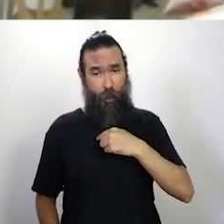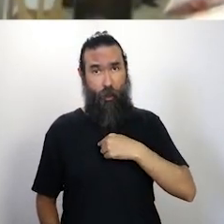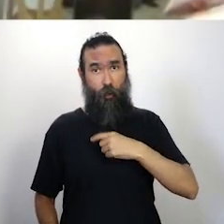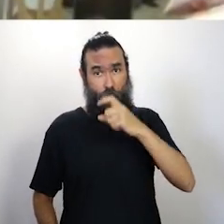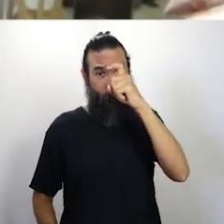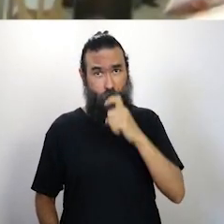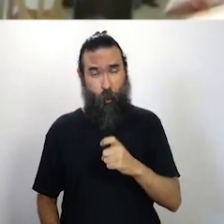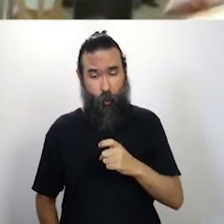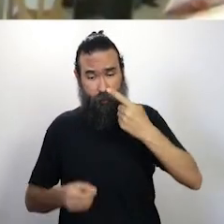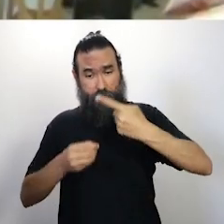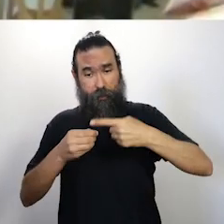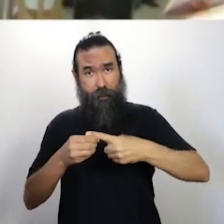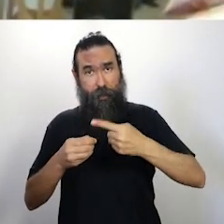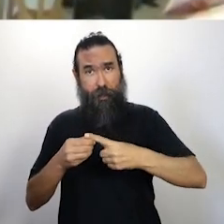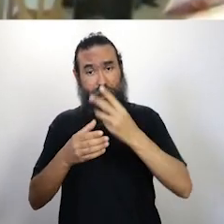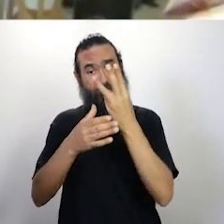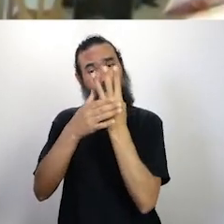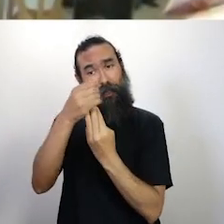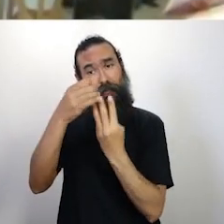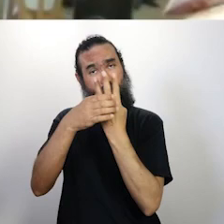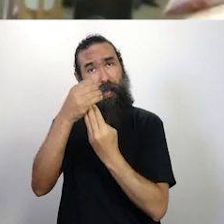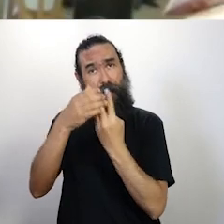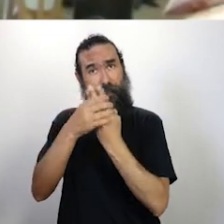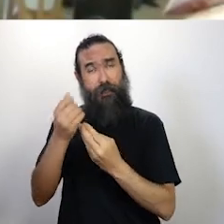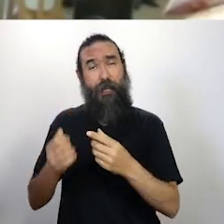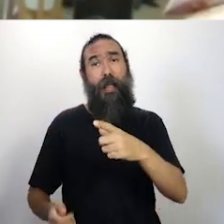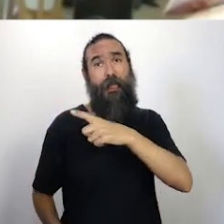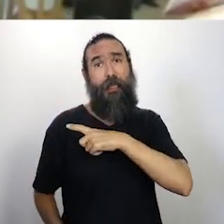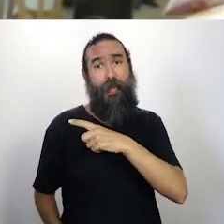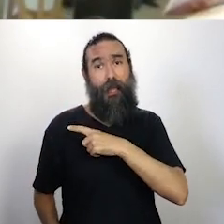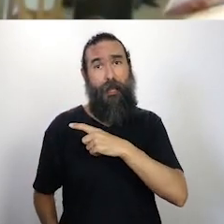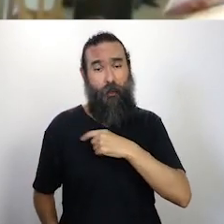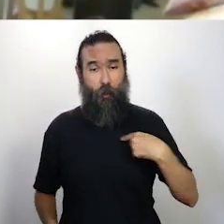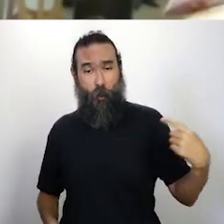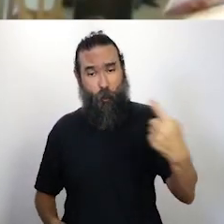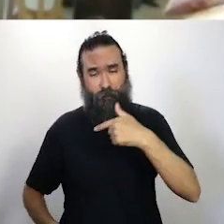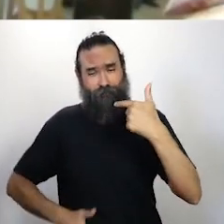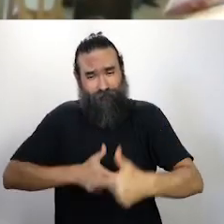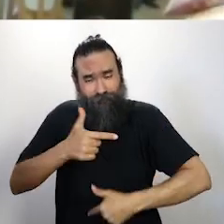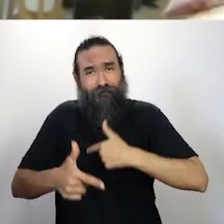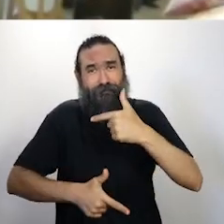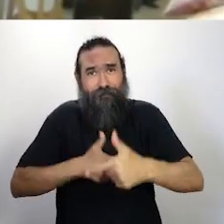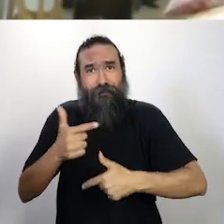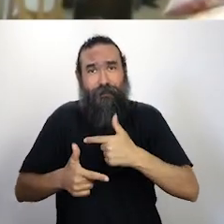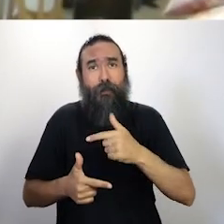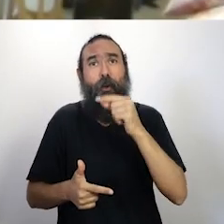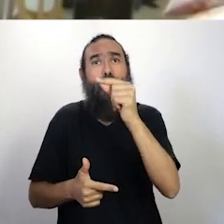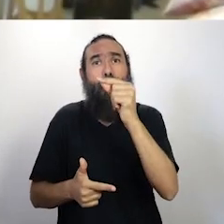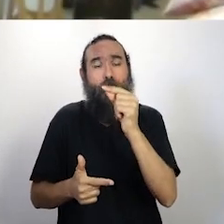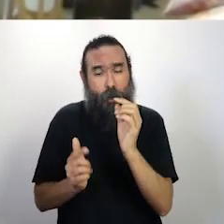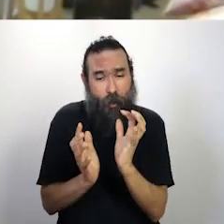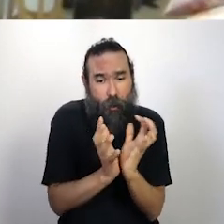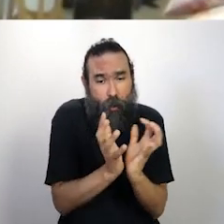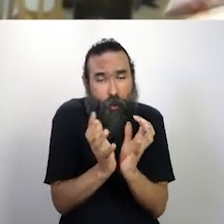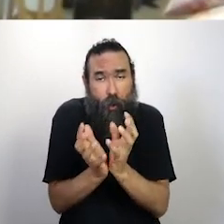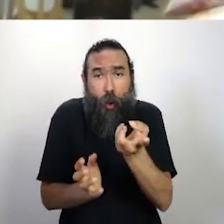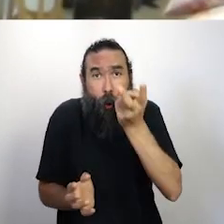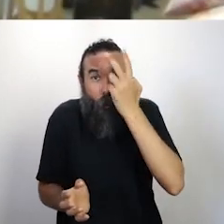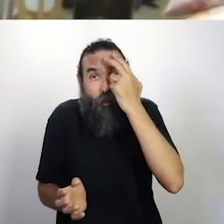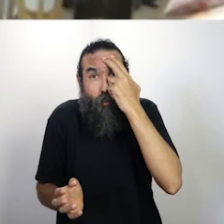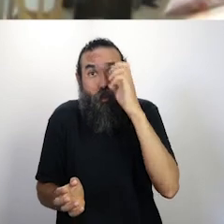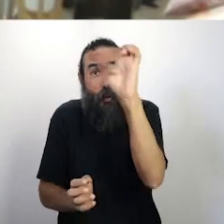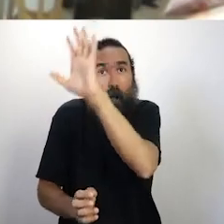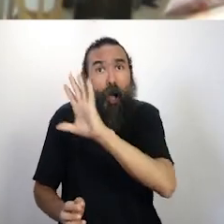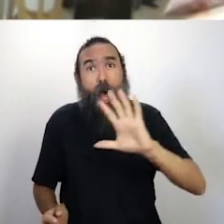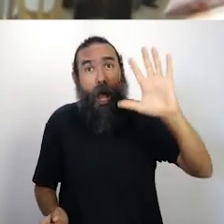participado das atividades representando uma rede estadual dos pontos de cultura de Goiás é